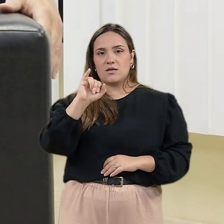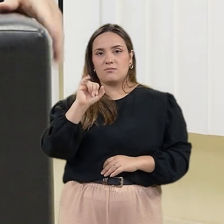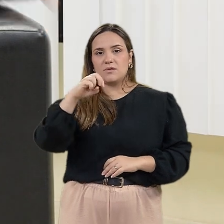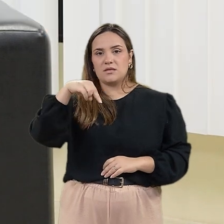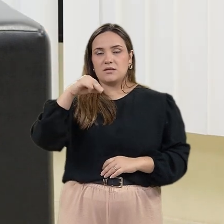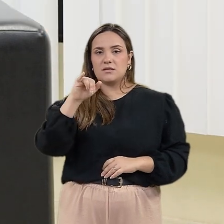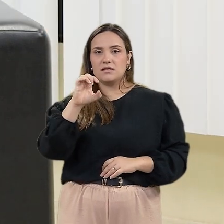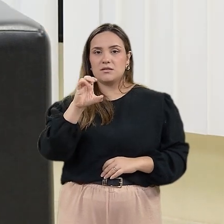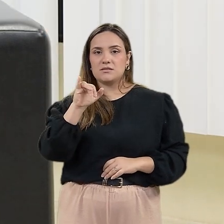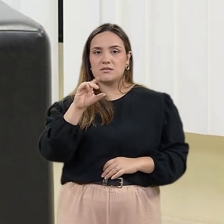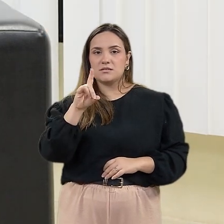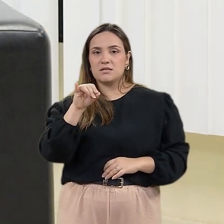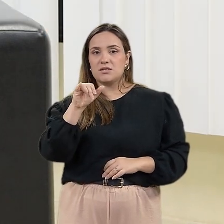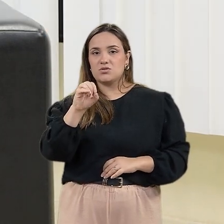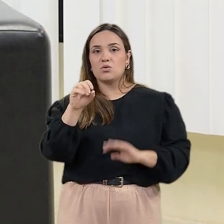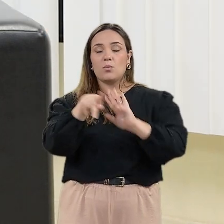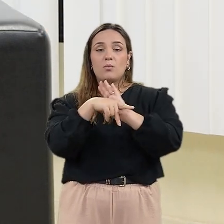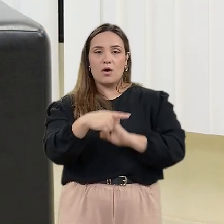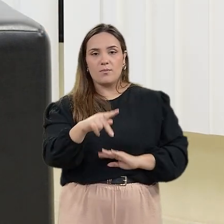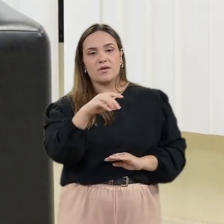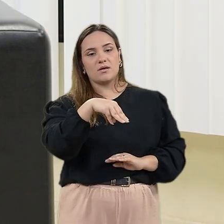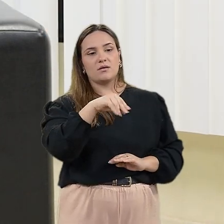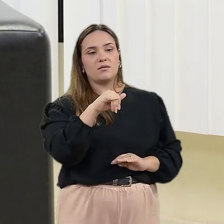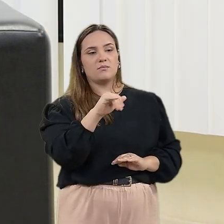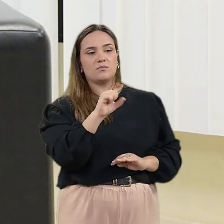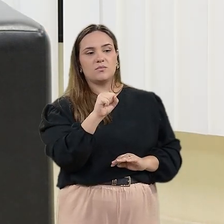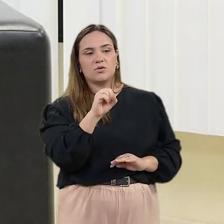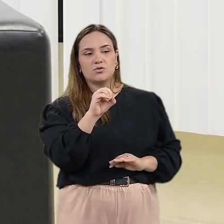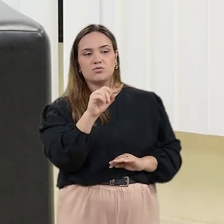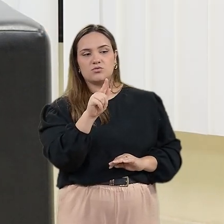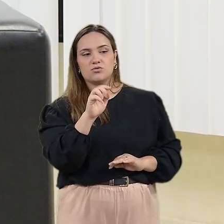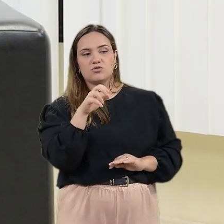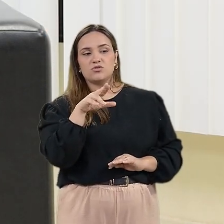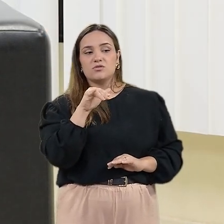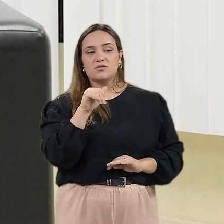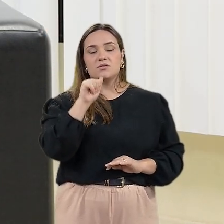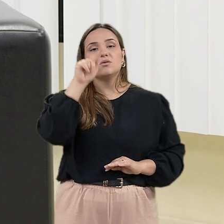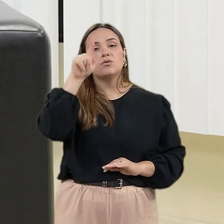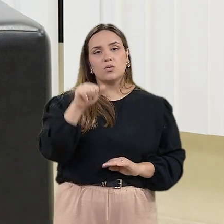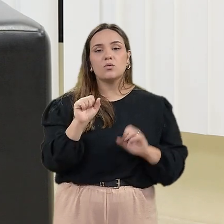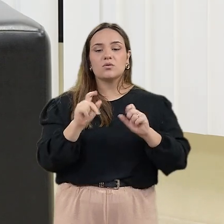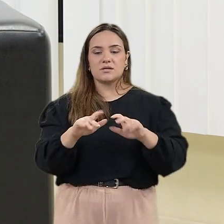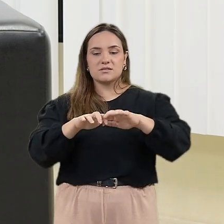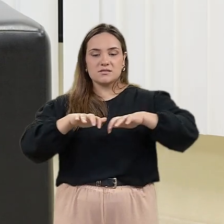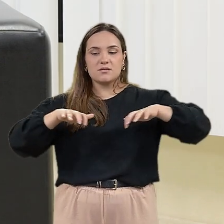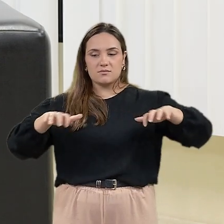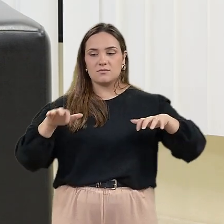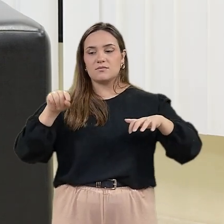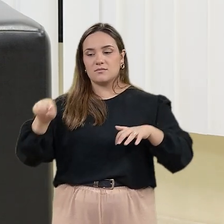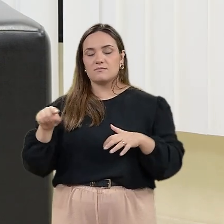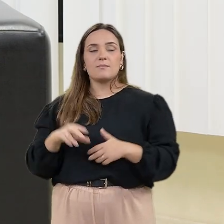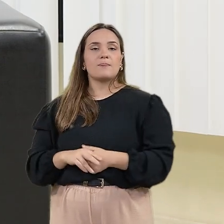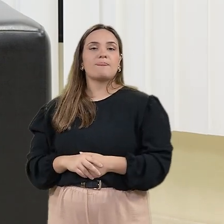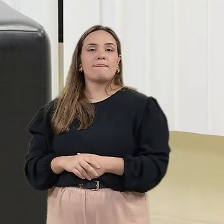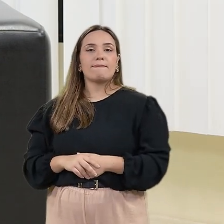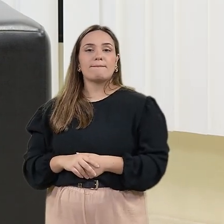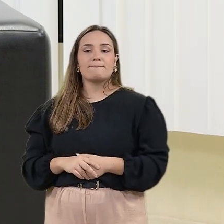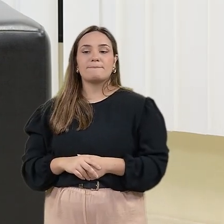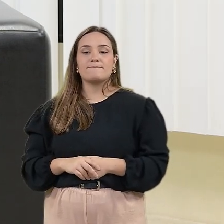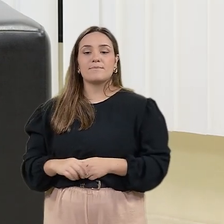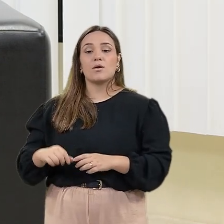feminicídio. Então, nós temos esse feminicídio da misoginia e nós temos a outra possibilidade da lei, que